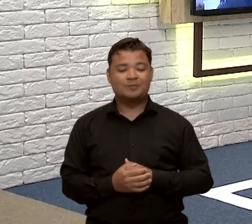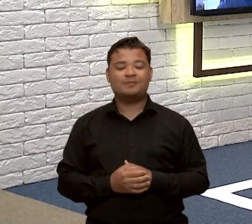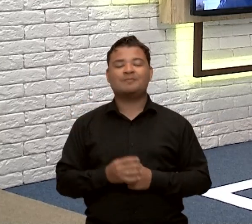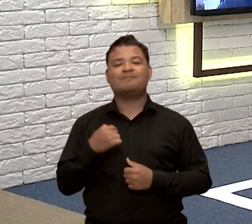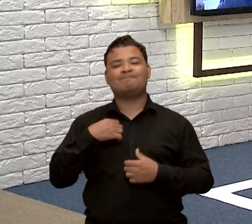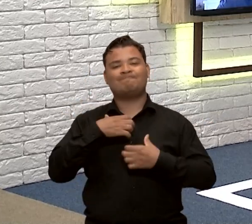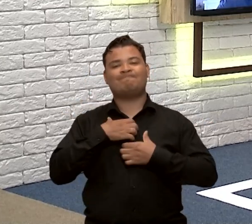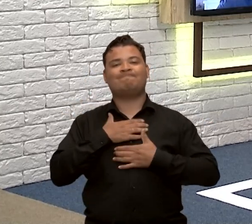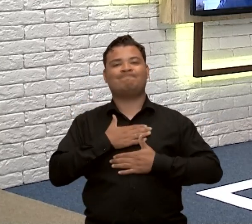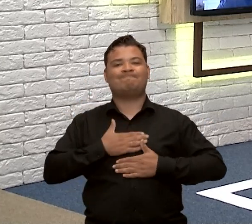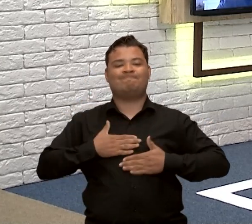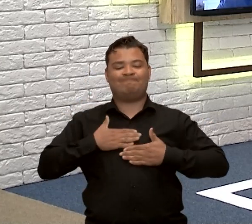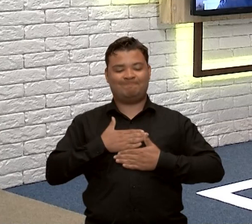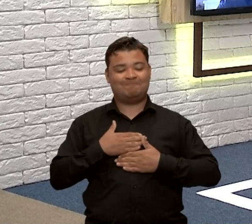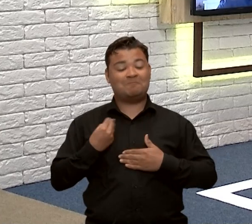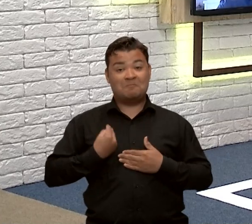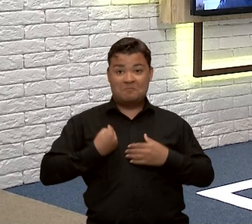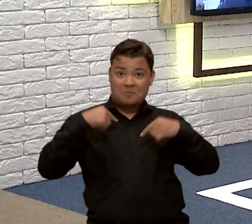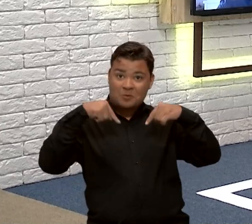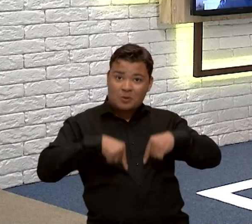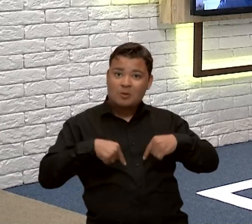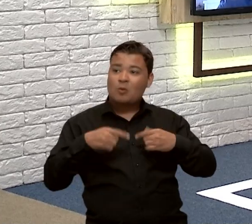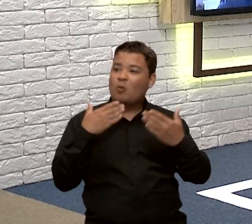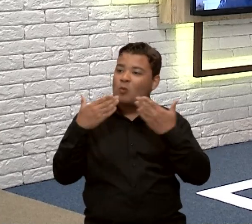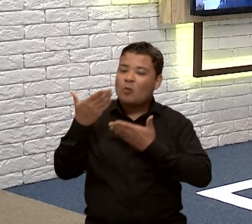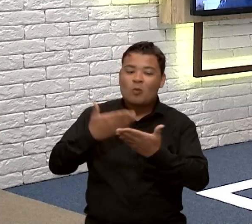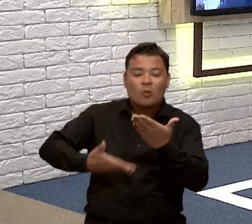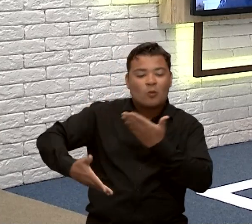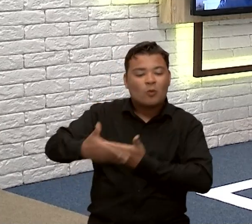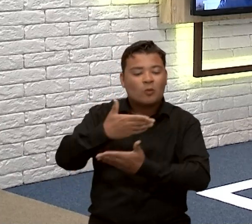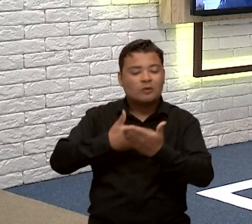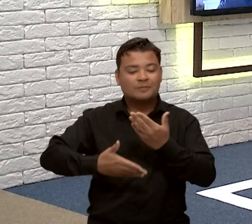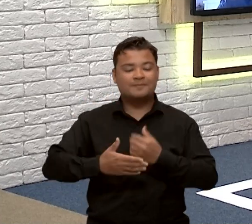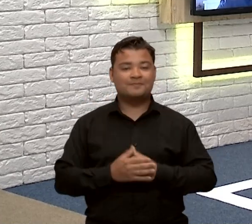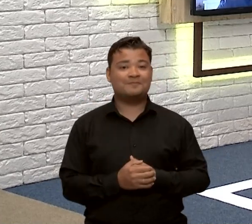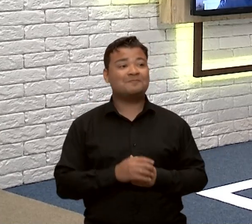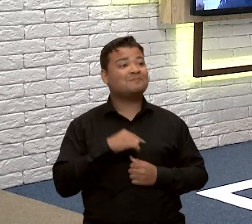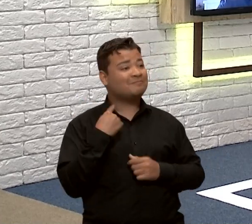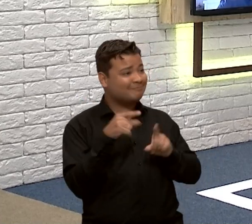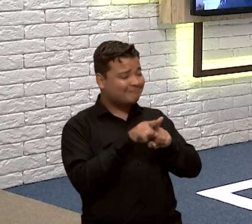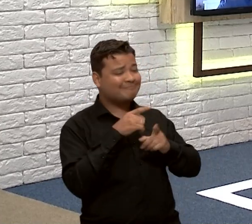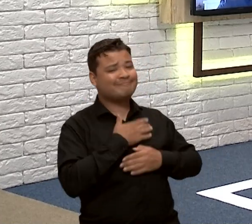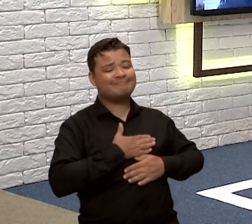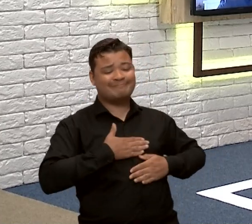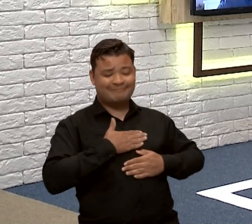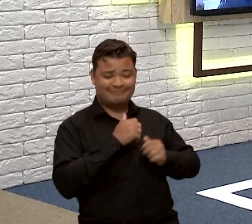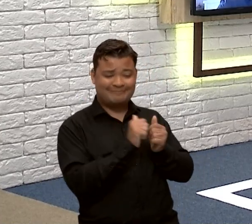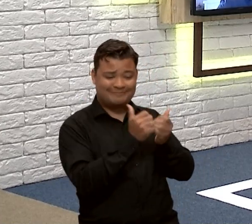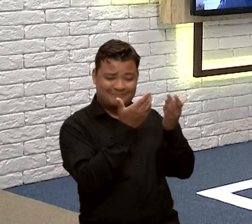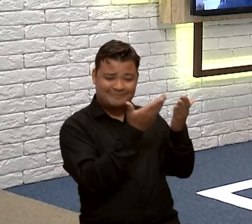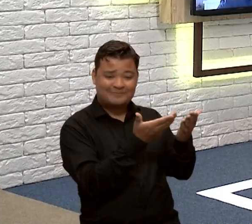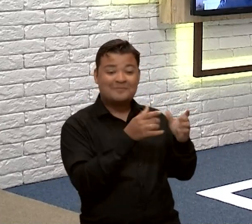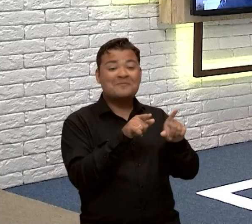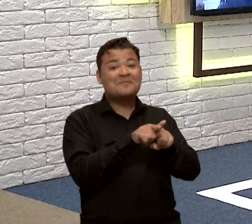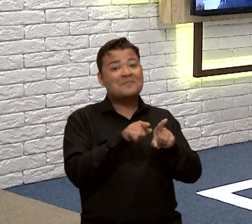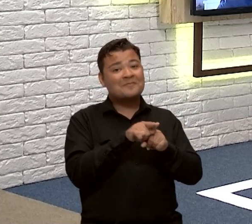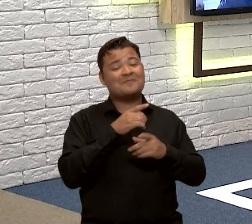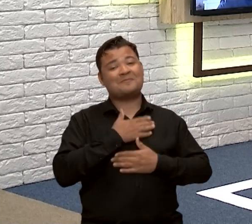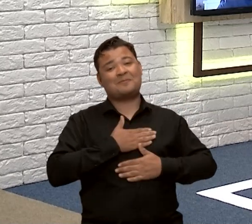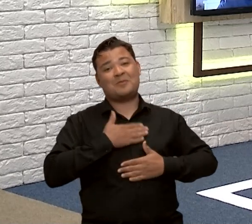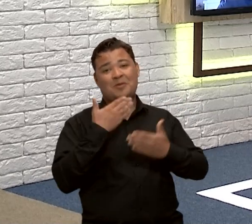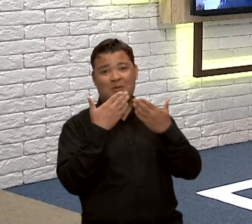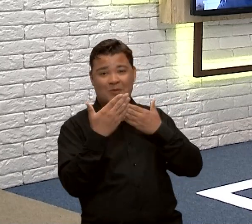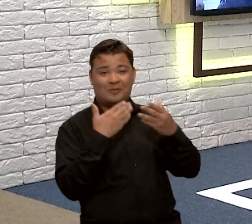contente de estar aqui hoje para a gente conversar. Nós também ficamos, professor. E também ficamos contentes de conversar com a